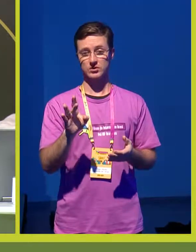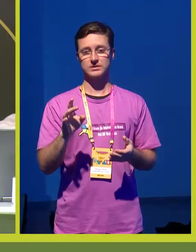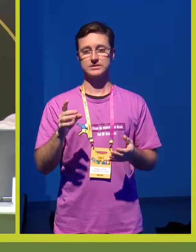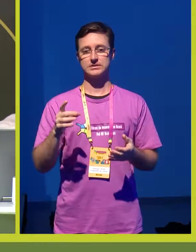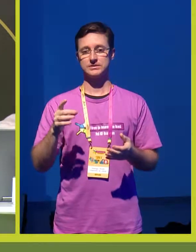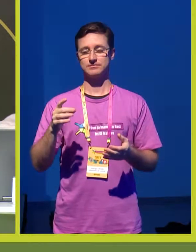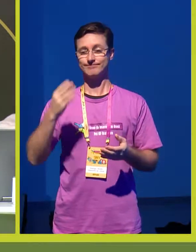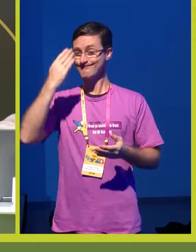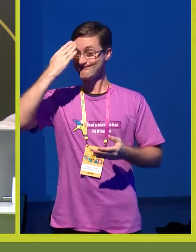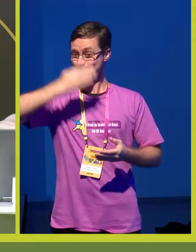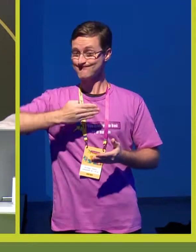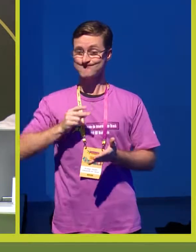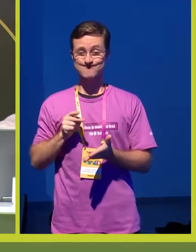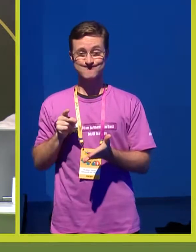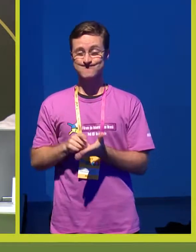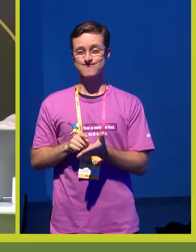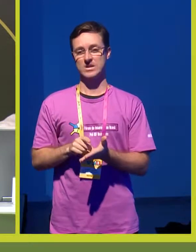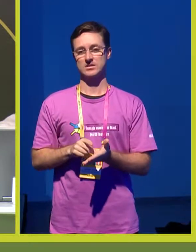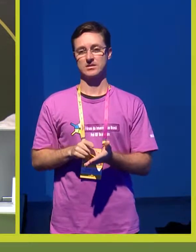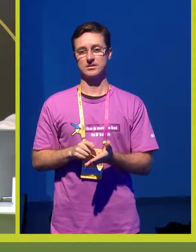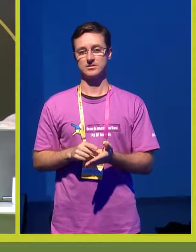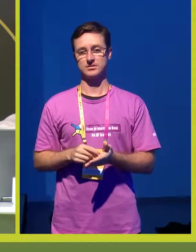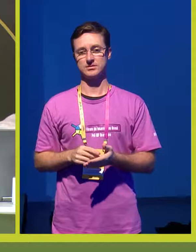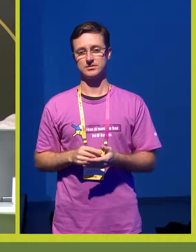demonstrada a proporcionalidade